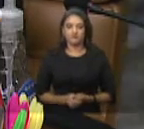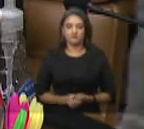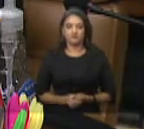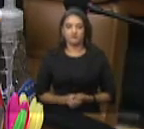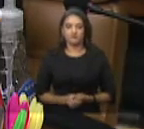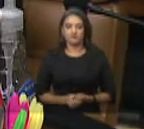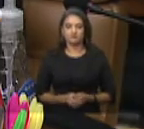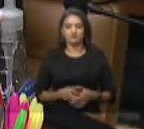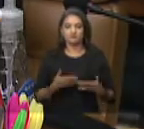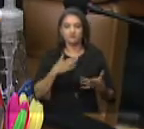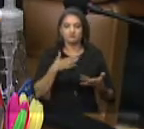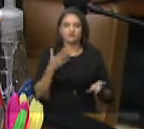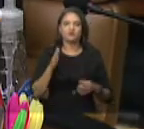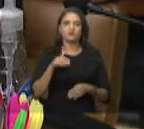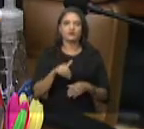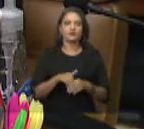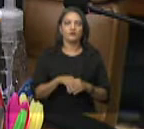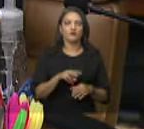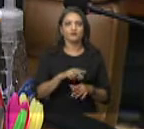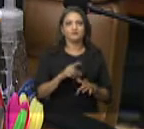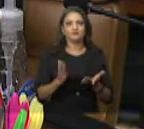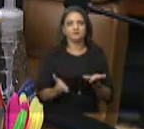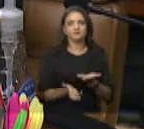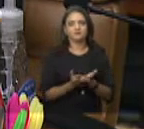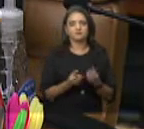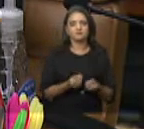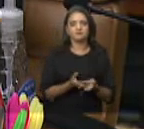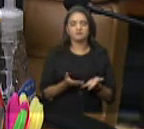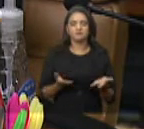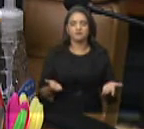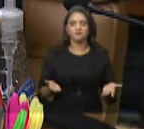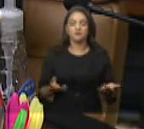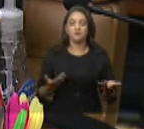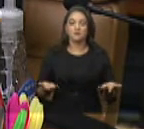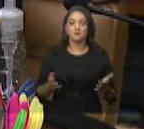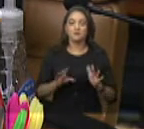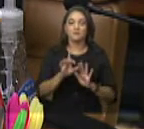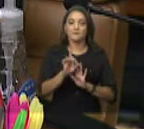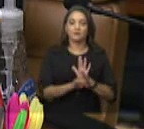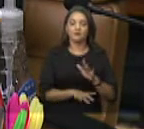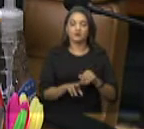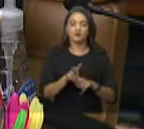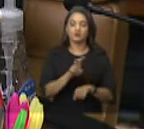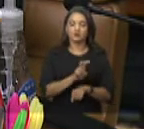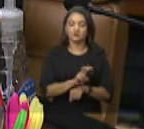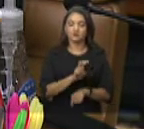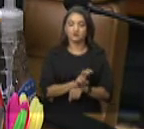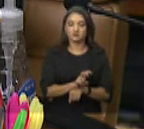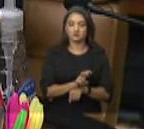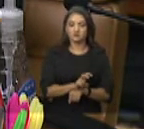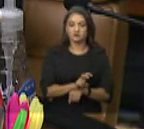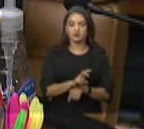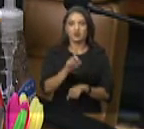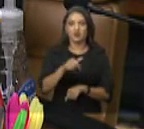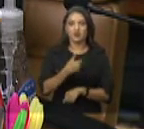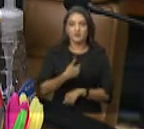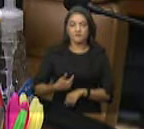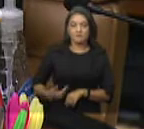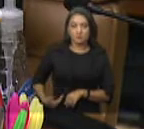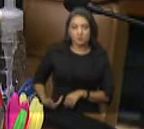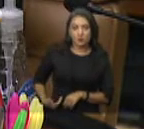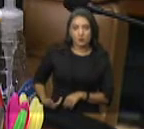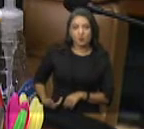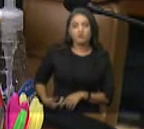a juntada de voto escrito senhora Presidente o direito à creche é um direito público fundamental